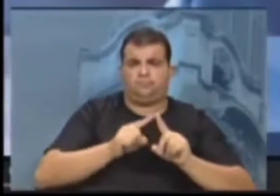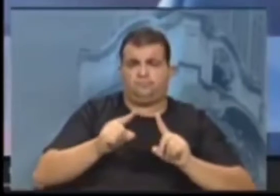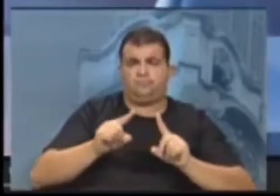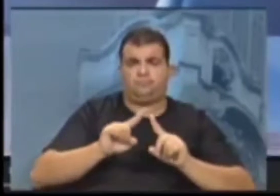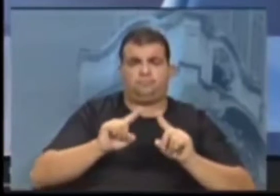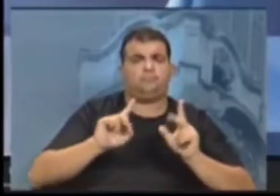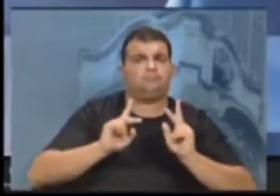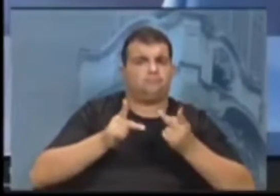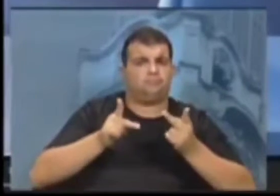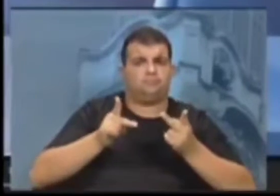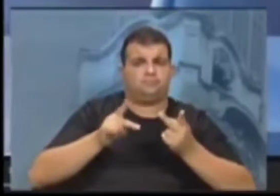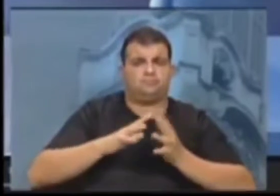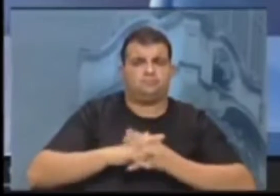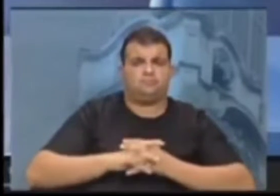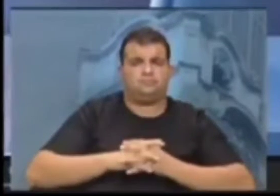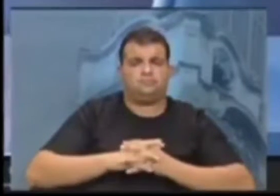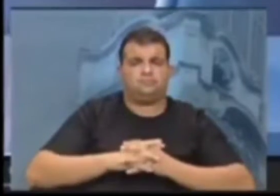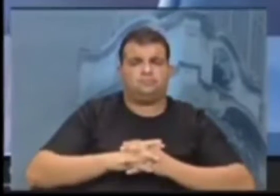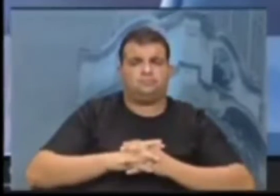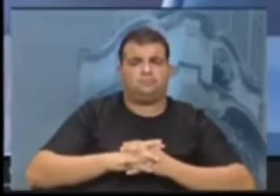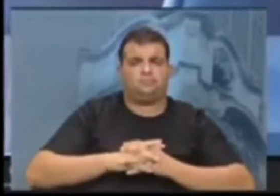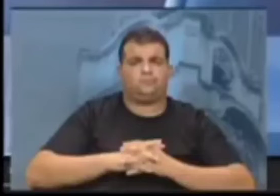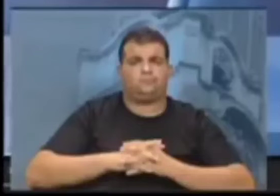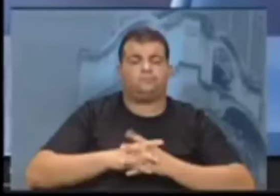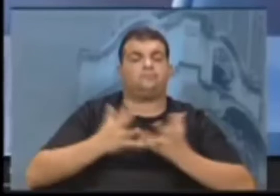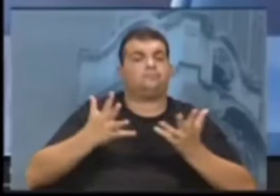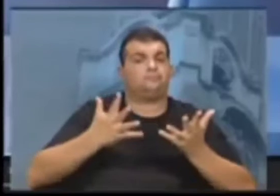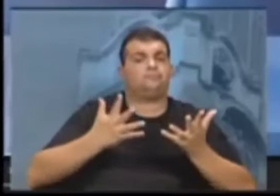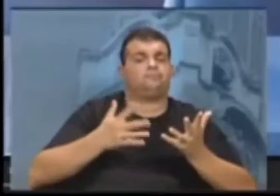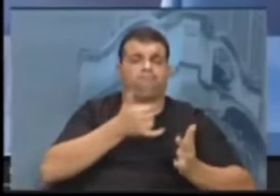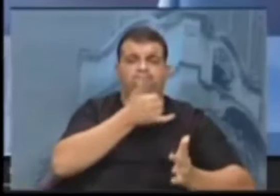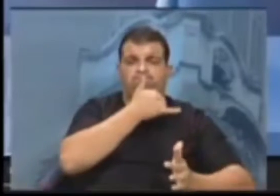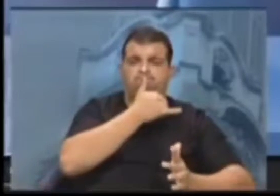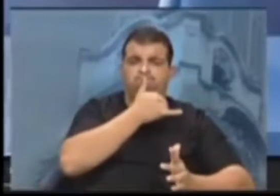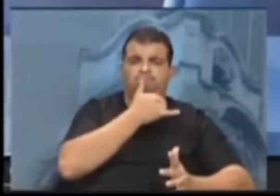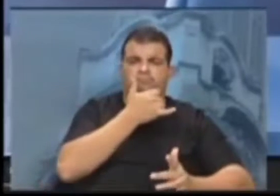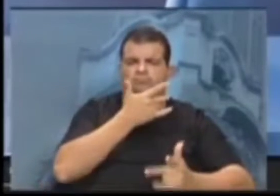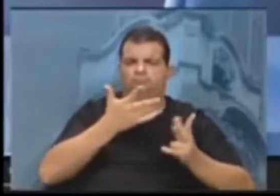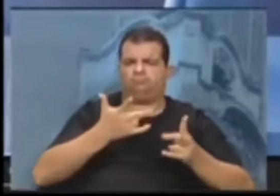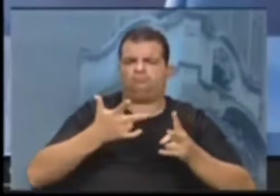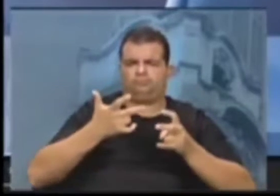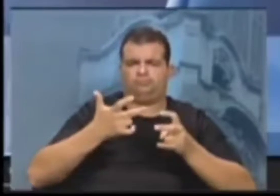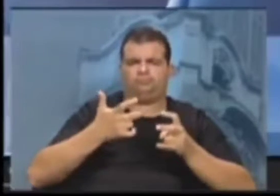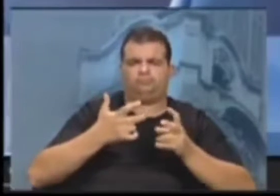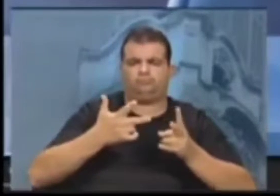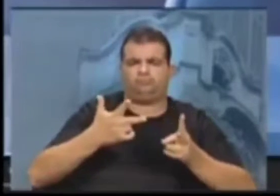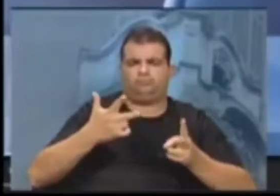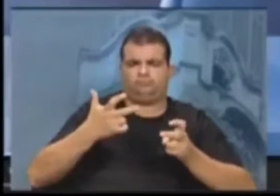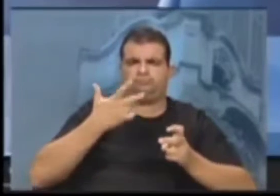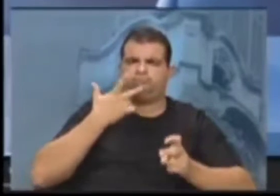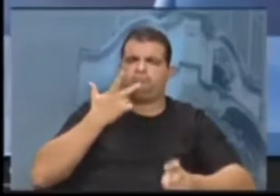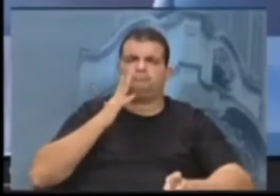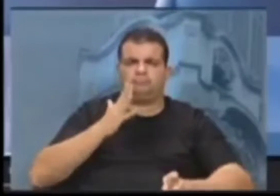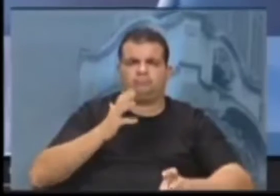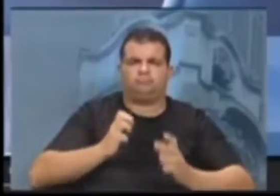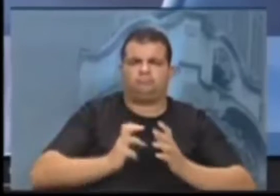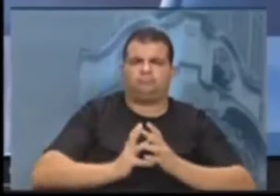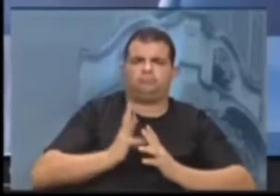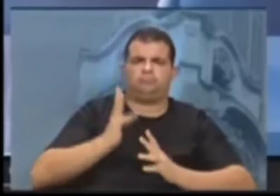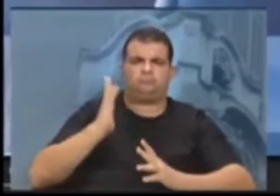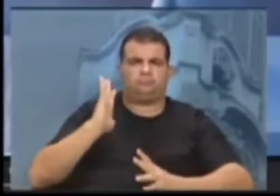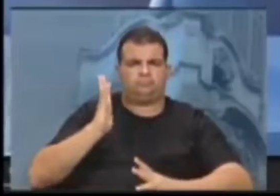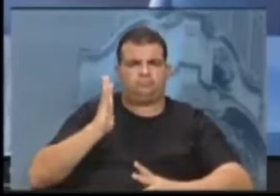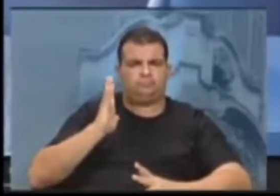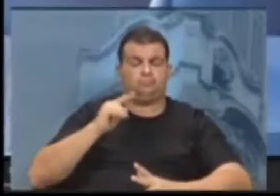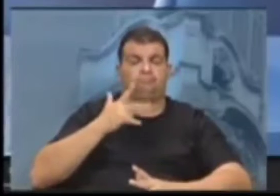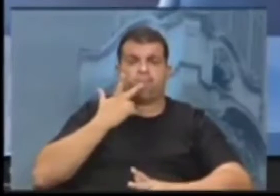todo sempre. Mas nesse momento, infelizmente, o que a gente viu, num primeiro momento, como já foi falado aqui diversas vezes, foi